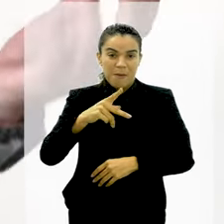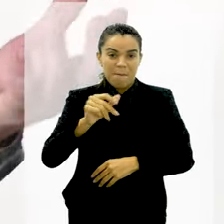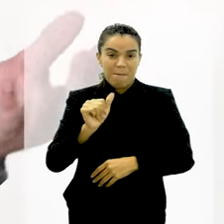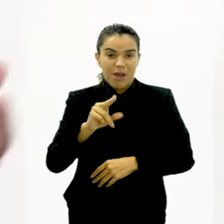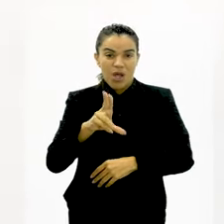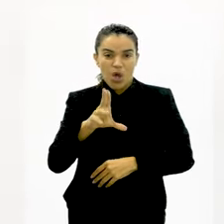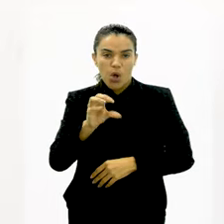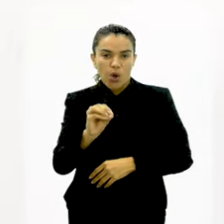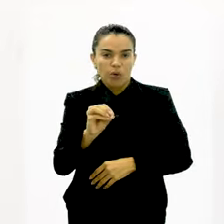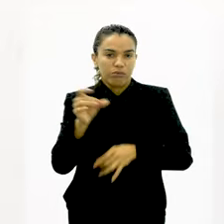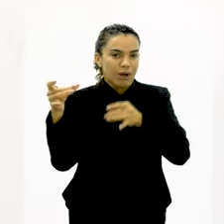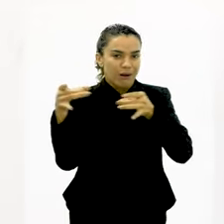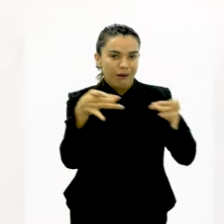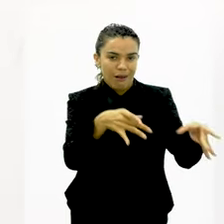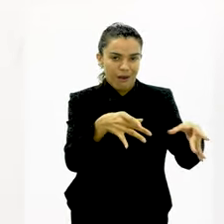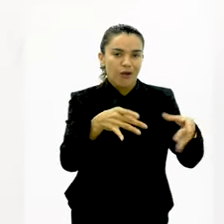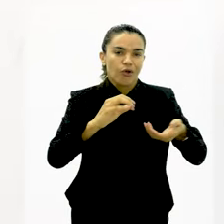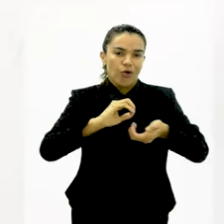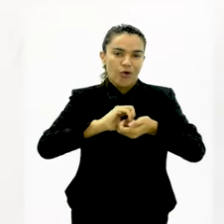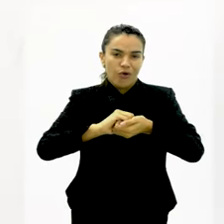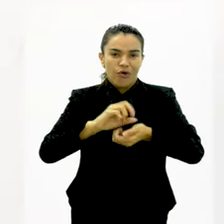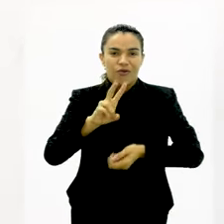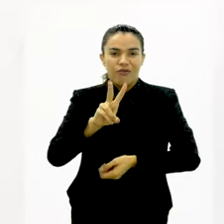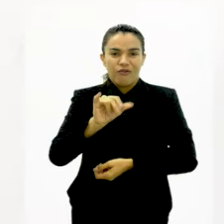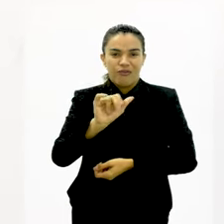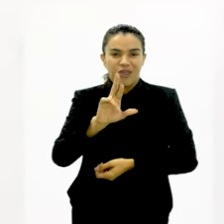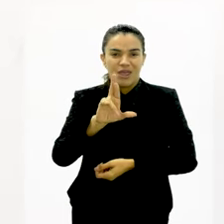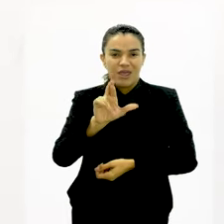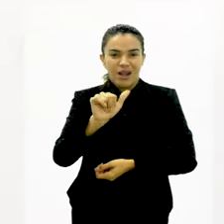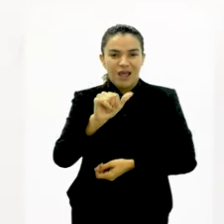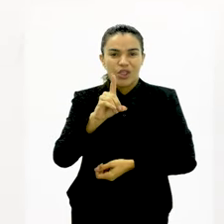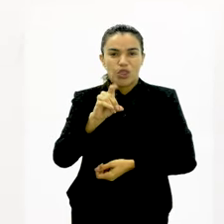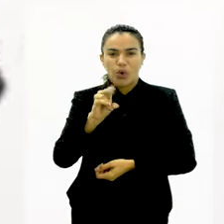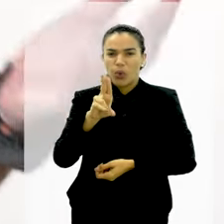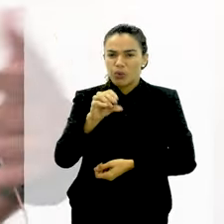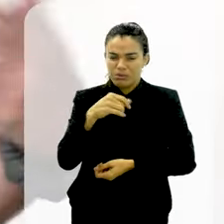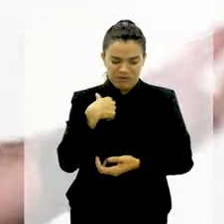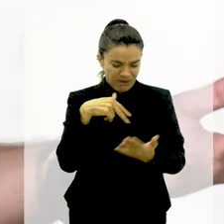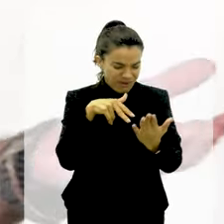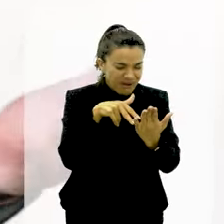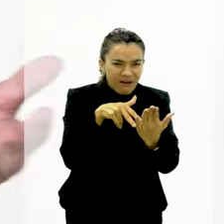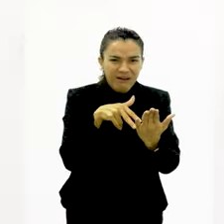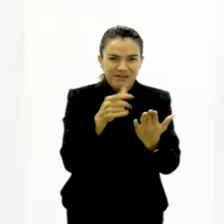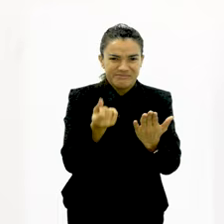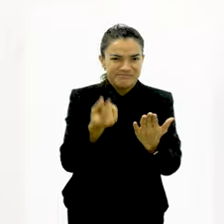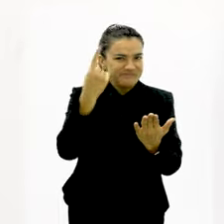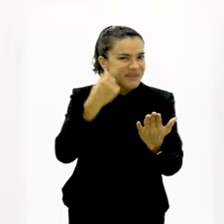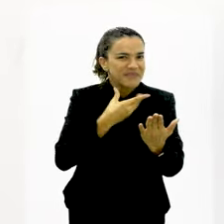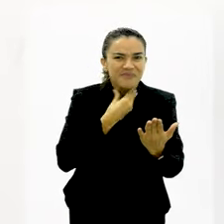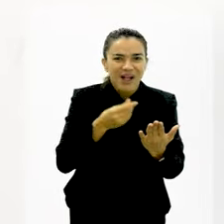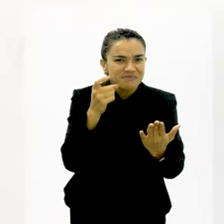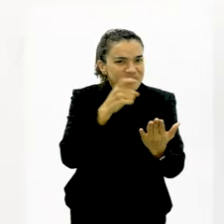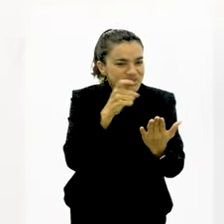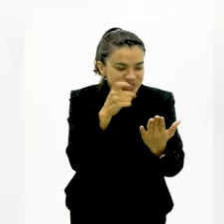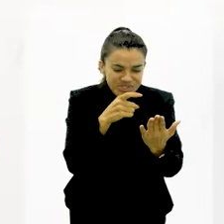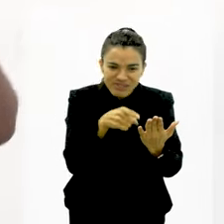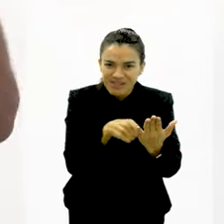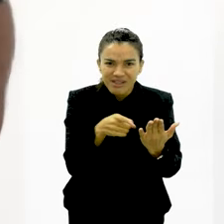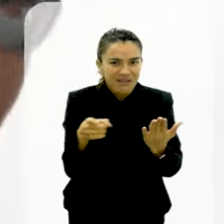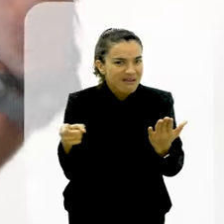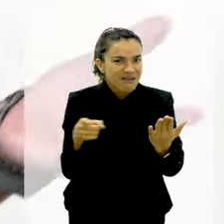Paulo havia saído da Viradouro. Aquilo para mim parecia até uma fake news, né? Porque o